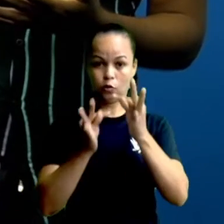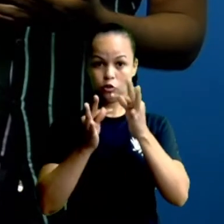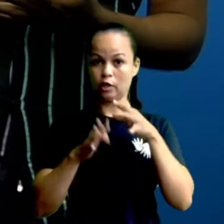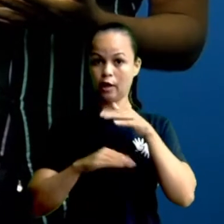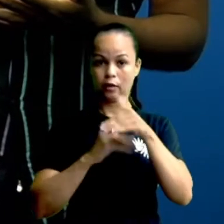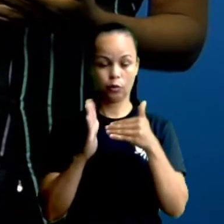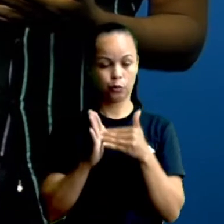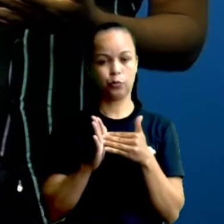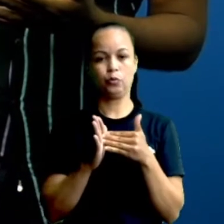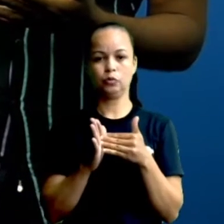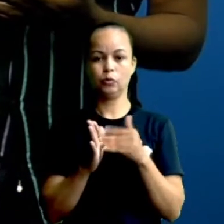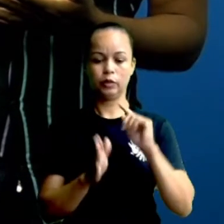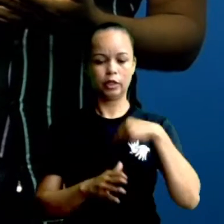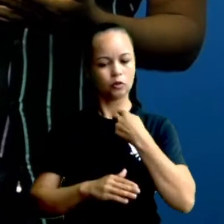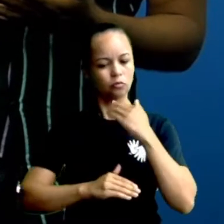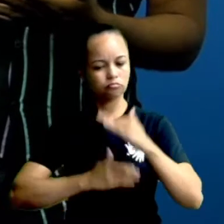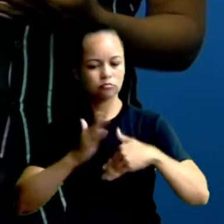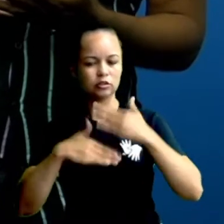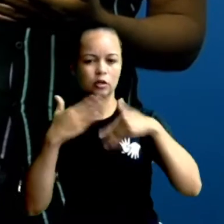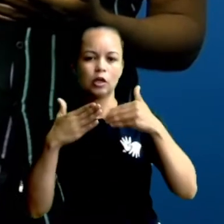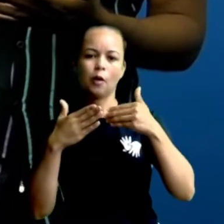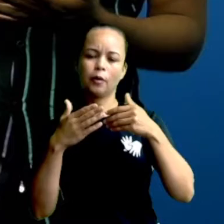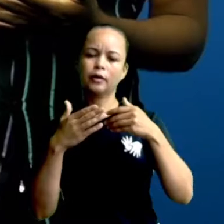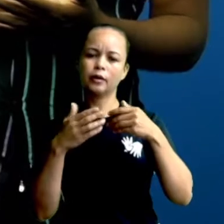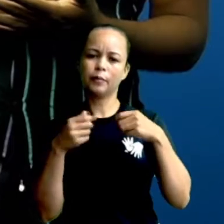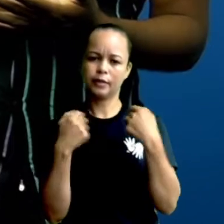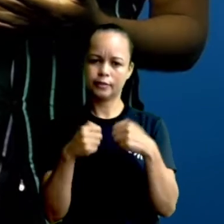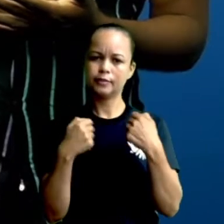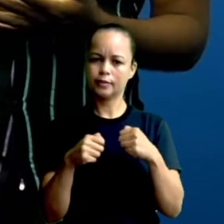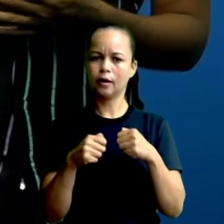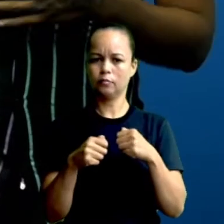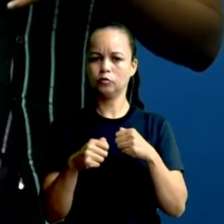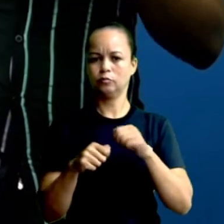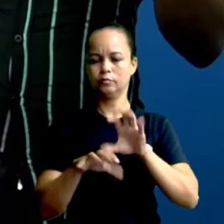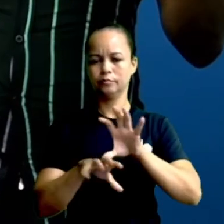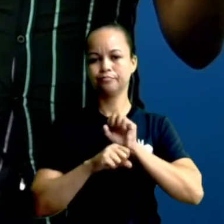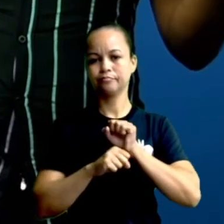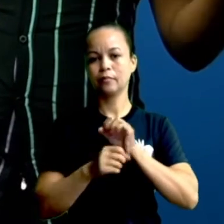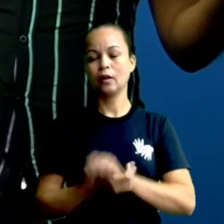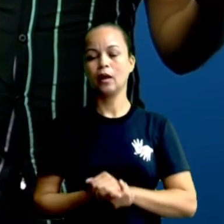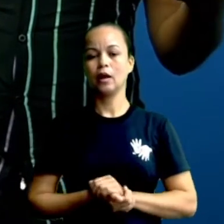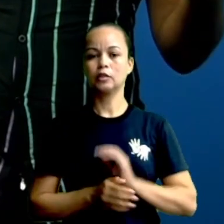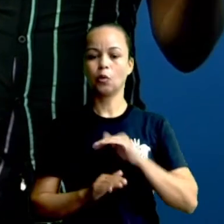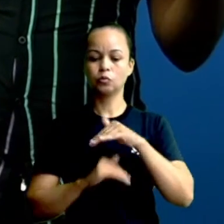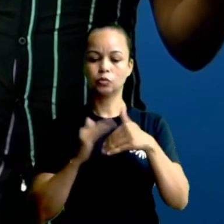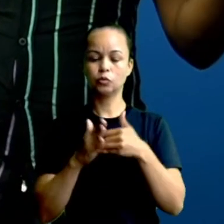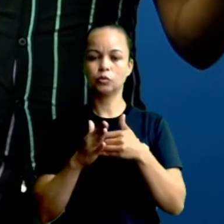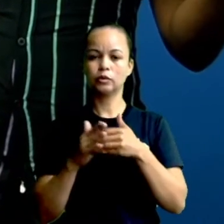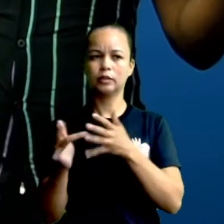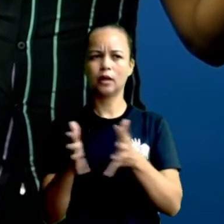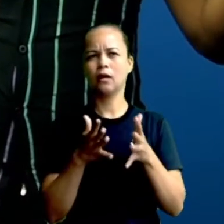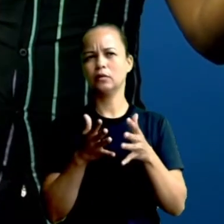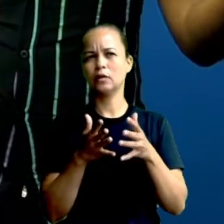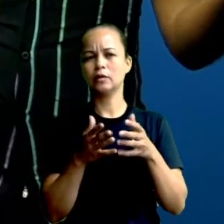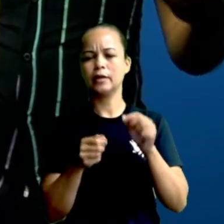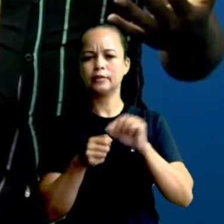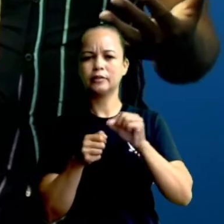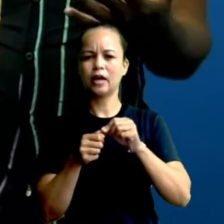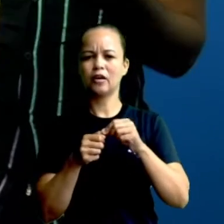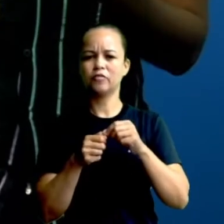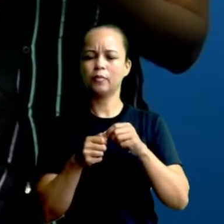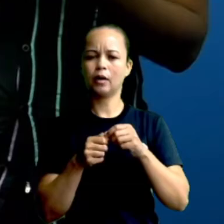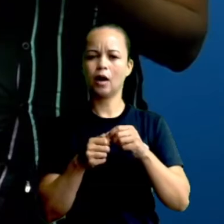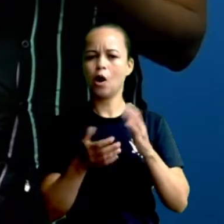aquilo que a gente desenvolve para suprir uma necessidade, tá? Então, tudo que está em nosso entorno e que serve para